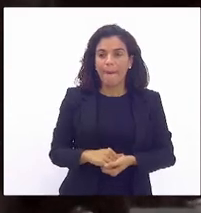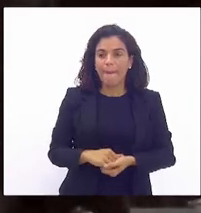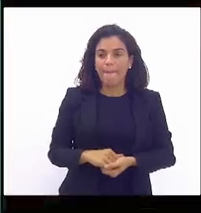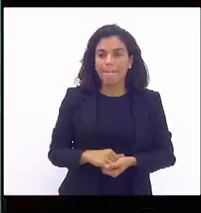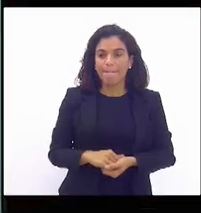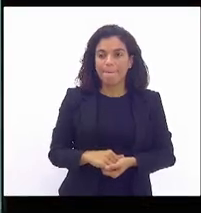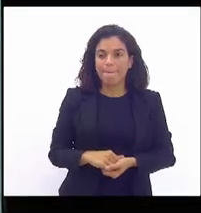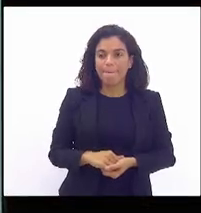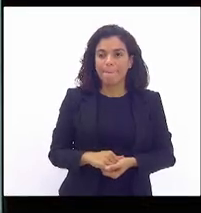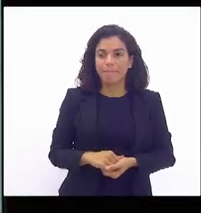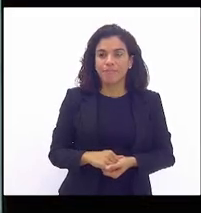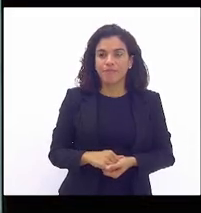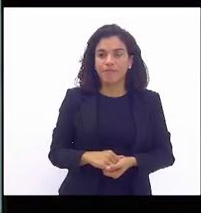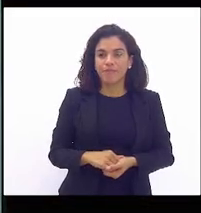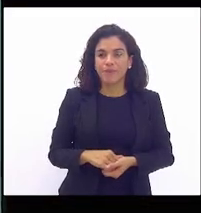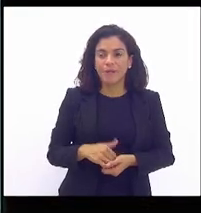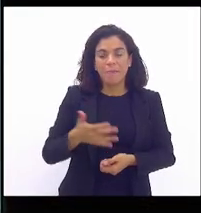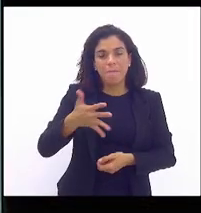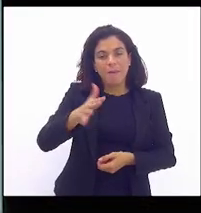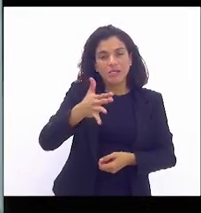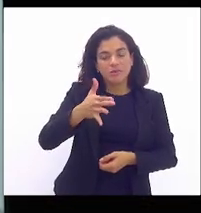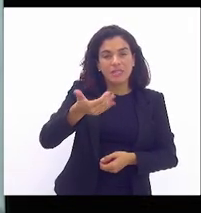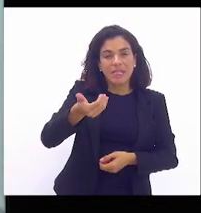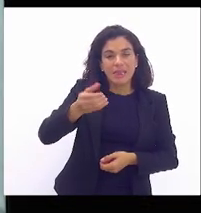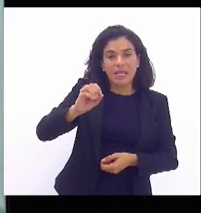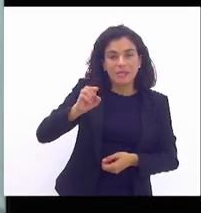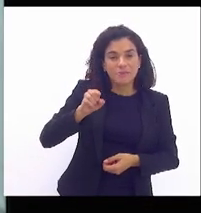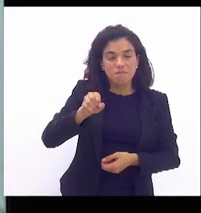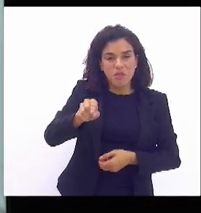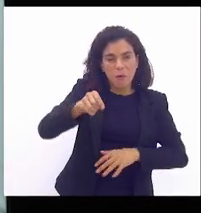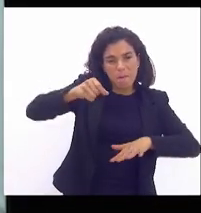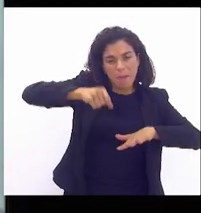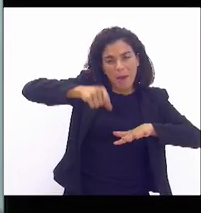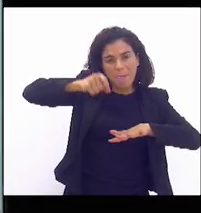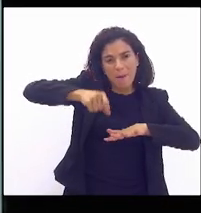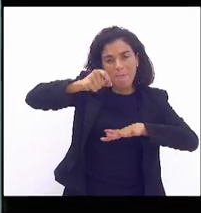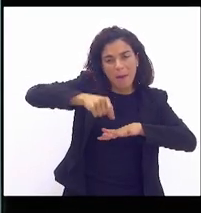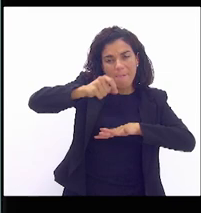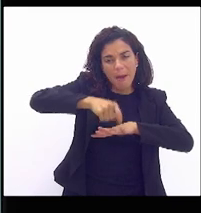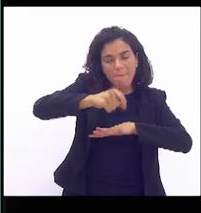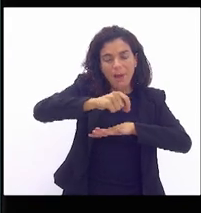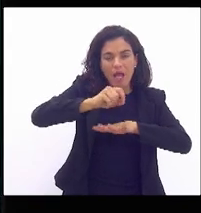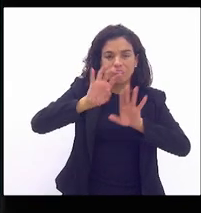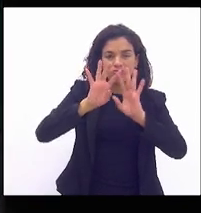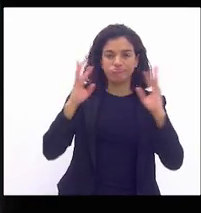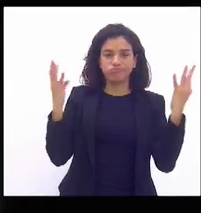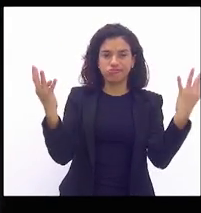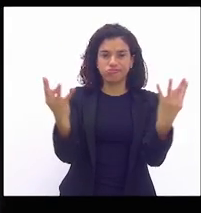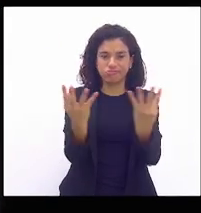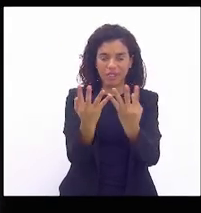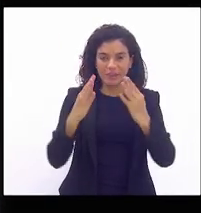Então foram cerca de 10 mil mudas plantadas em toda a cidade. Por favor, mais um.